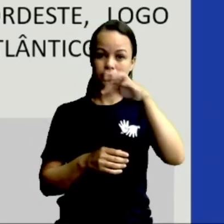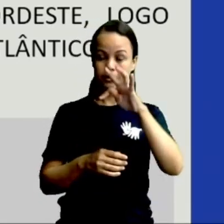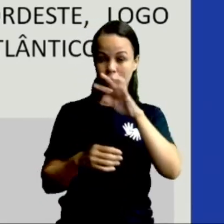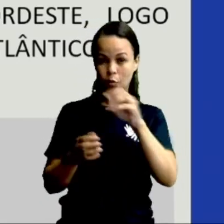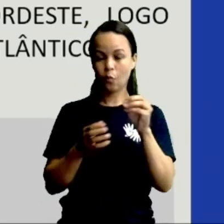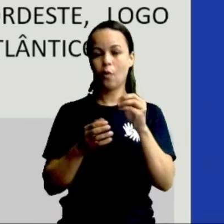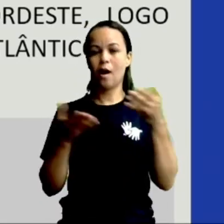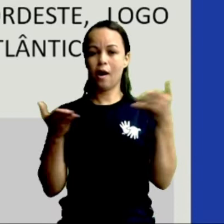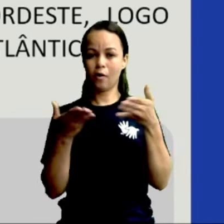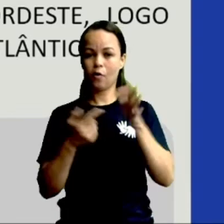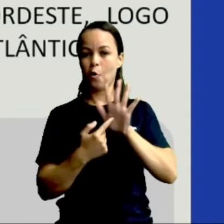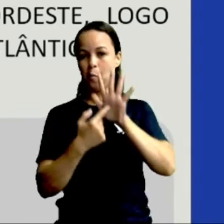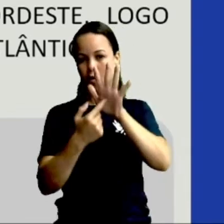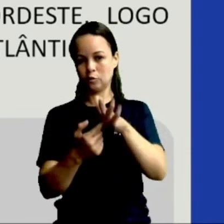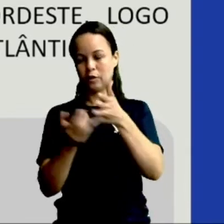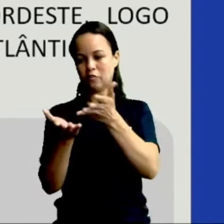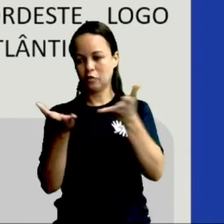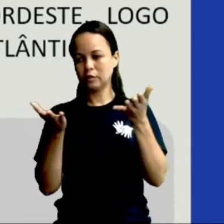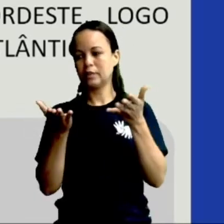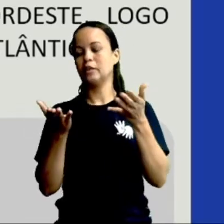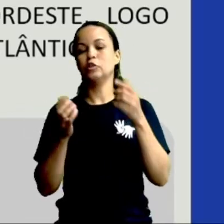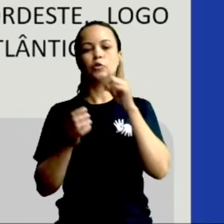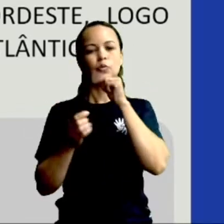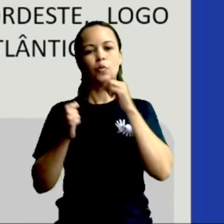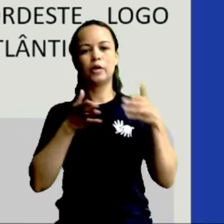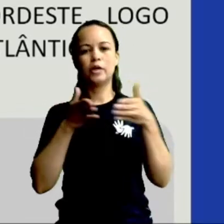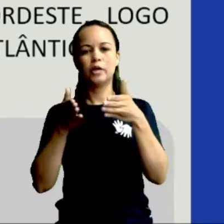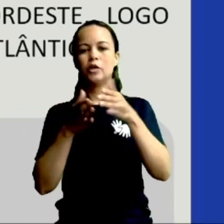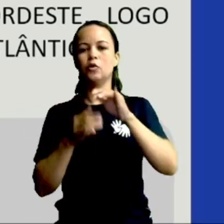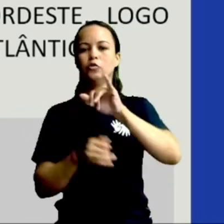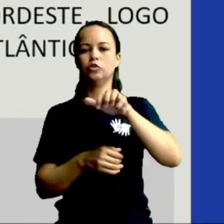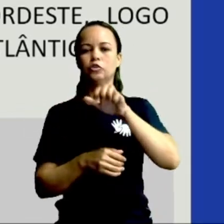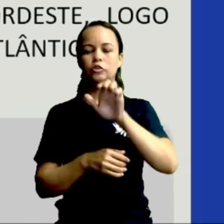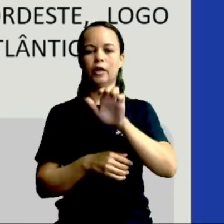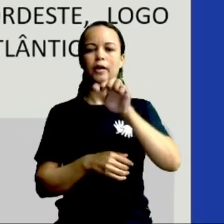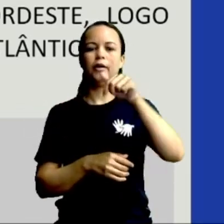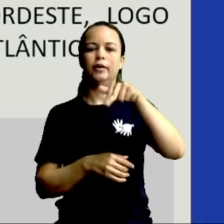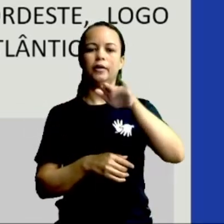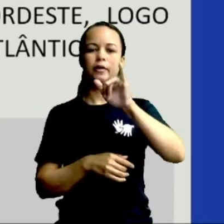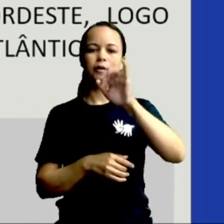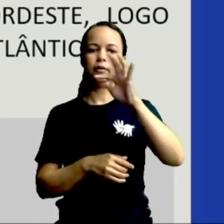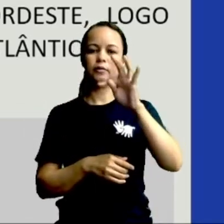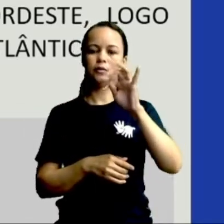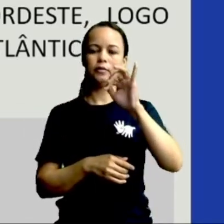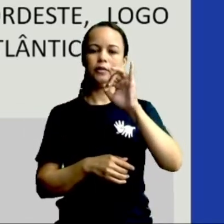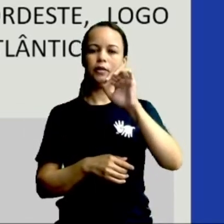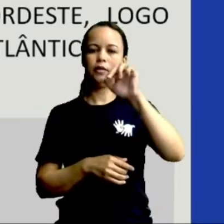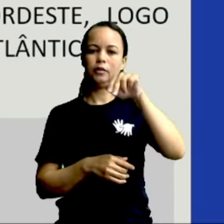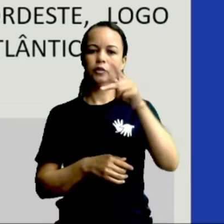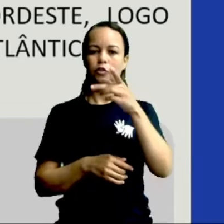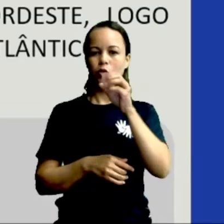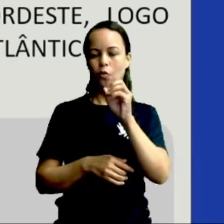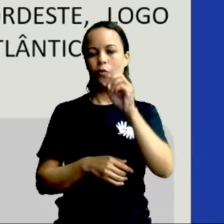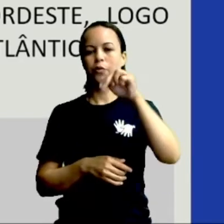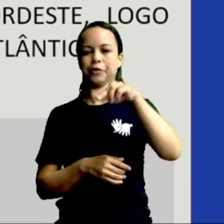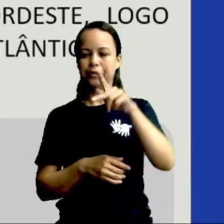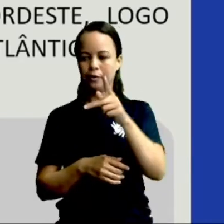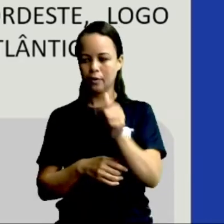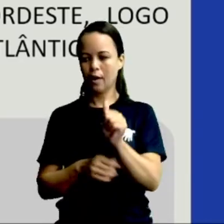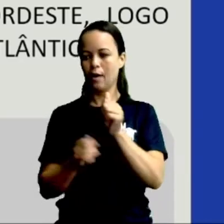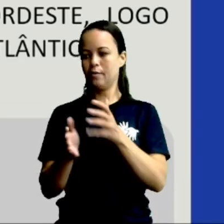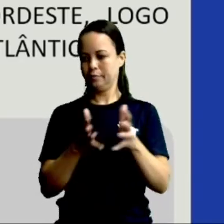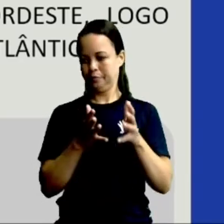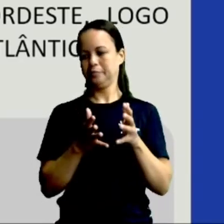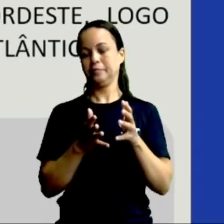para vocês a imagem do rio Jequitinhonha, né? Lembrando que ele nasce lá em Minas Gerais e corta a nossa região